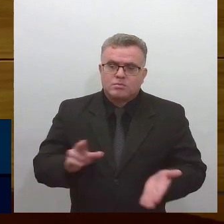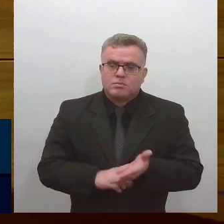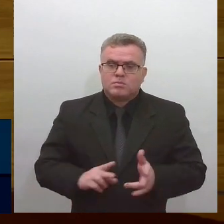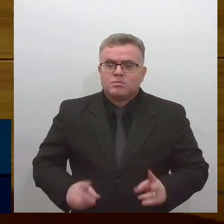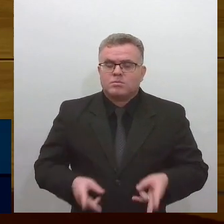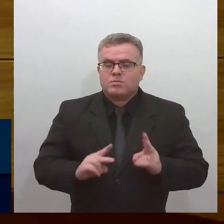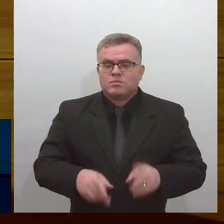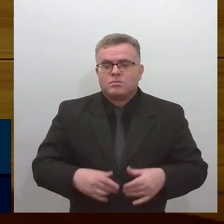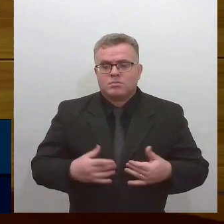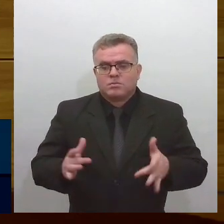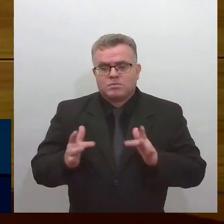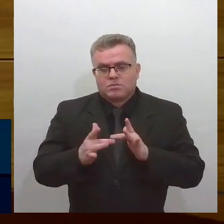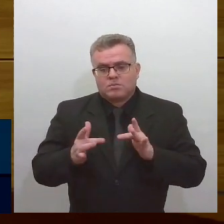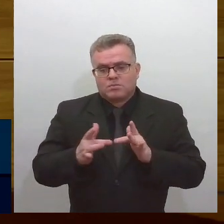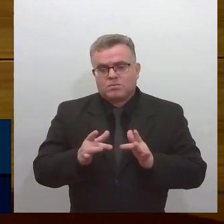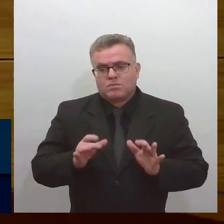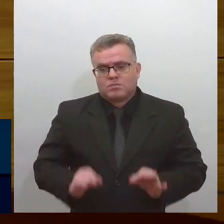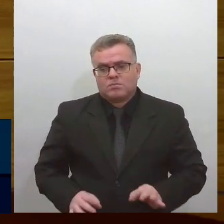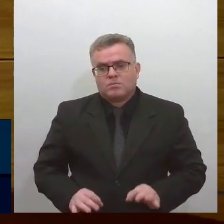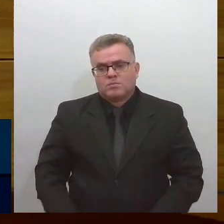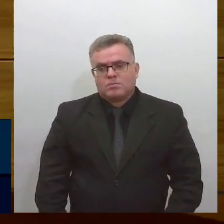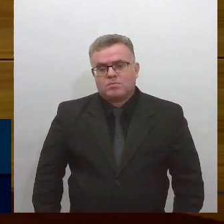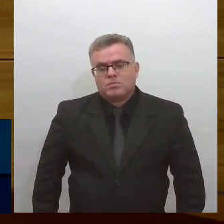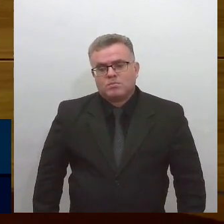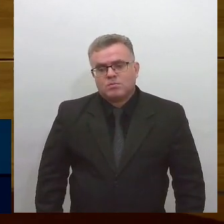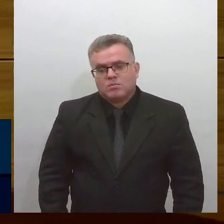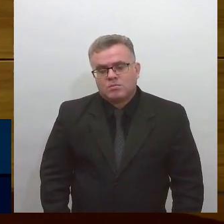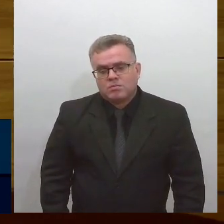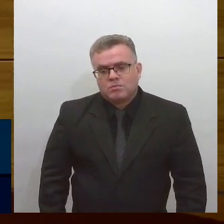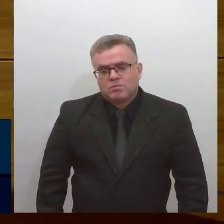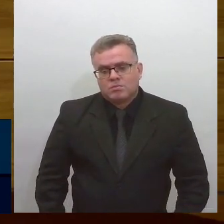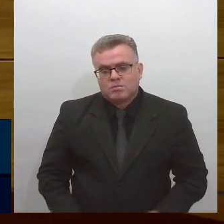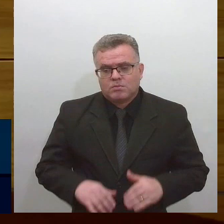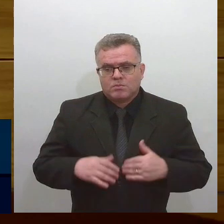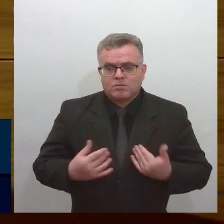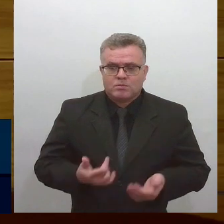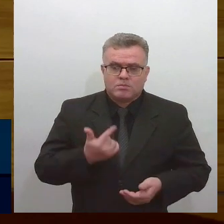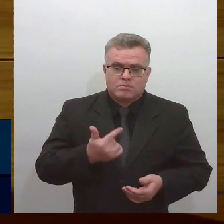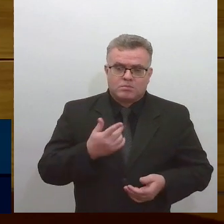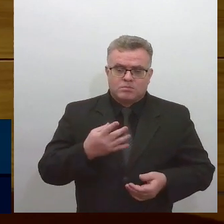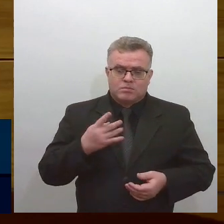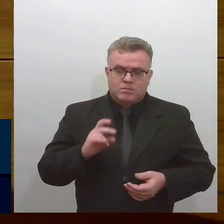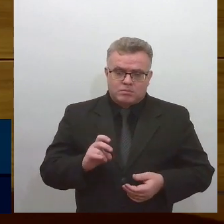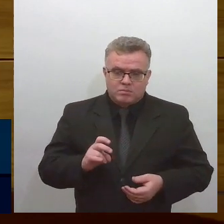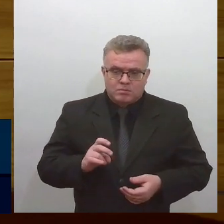aí com a tanto a 101 quanto a 235 e agora a